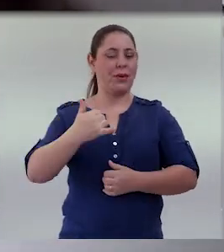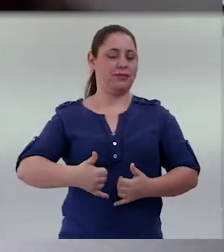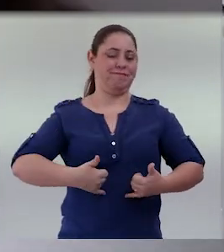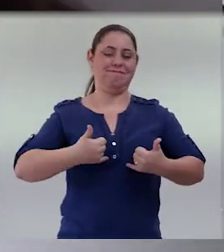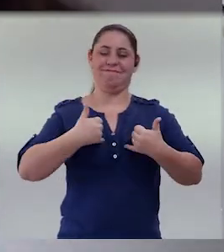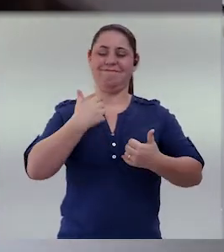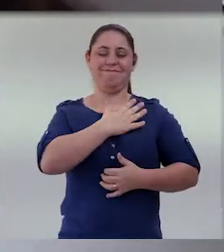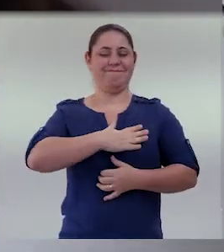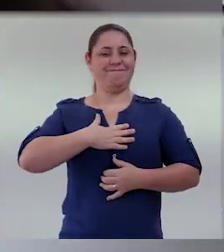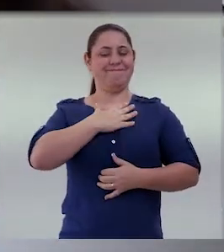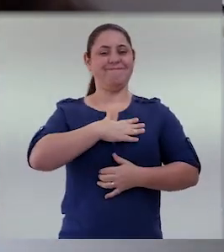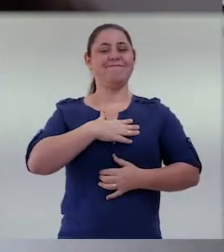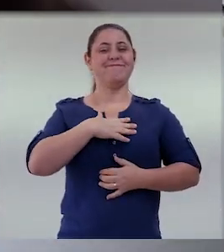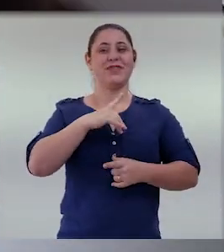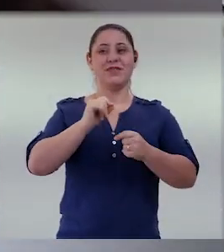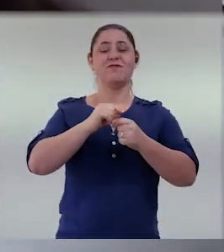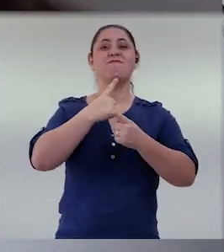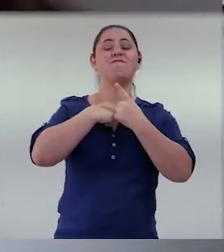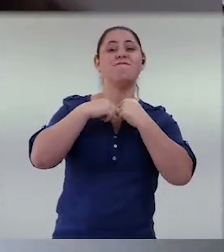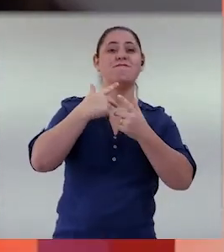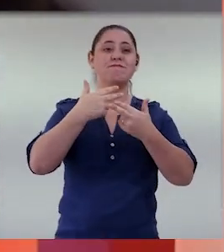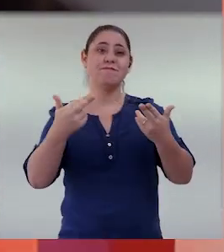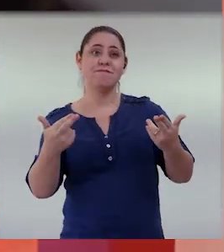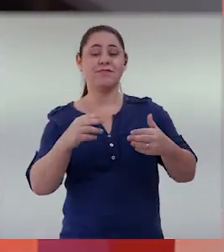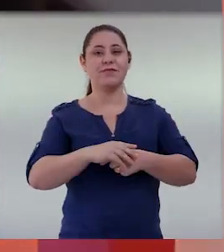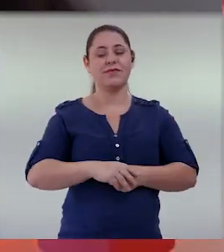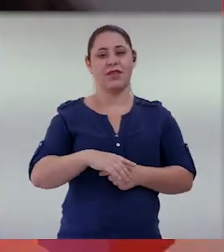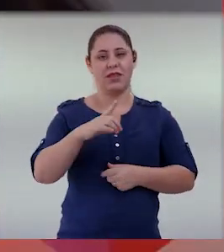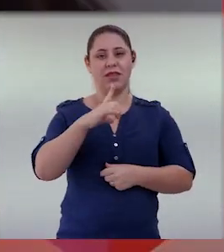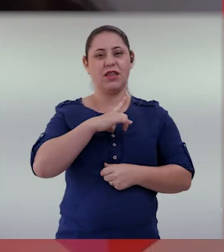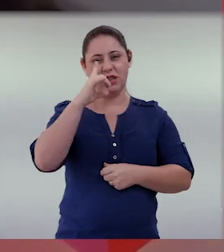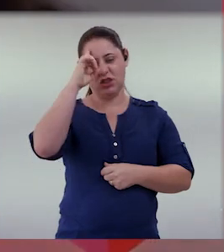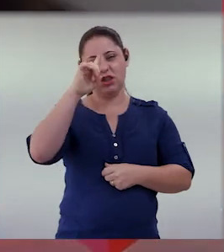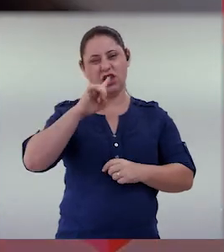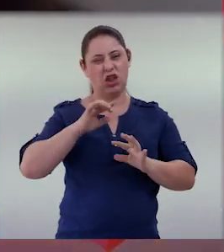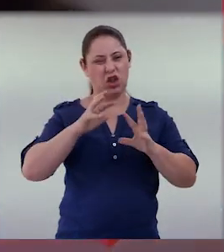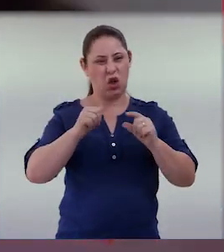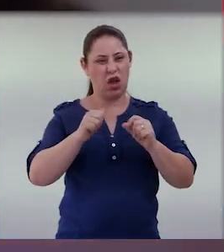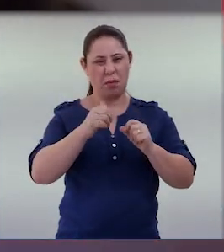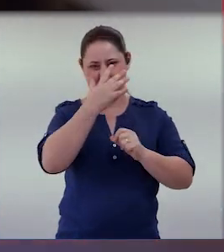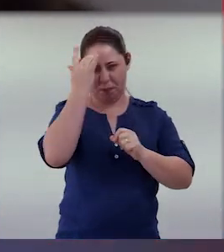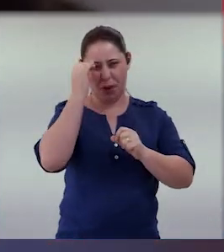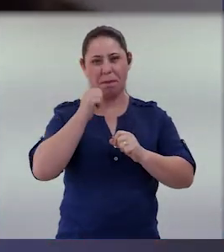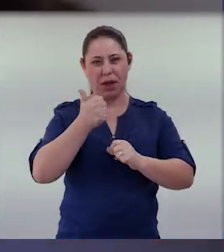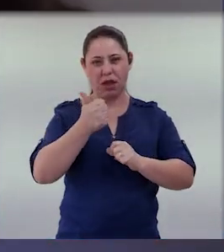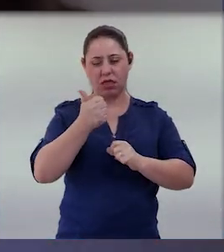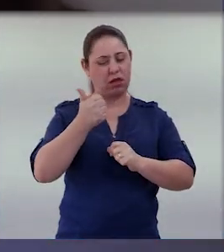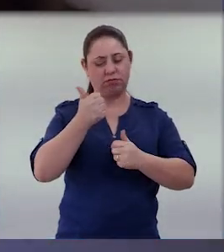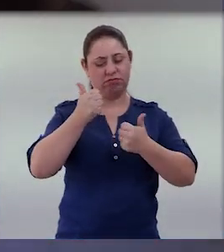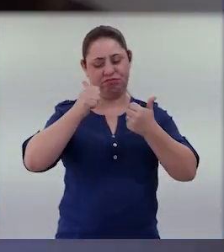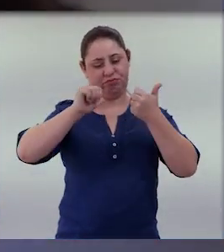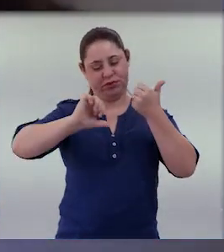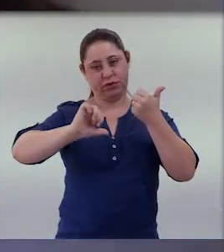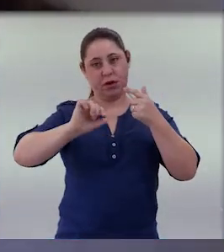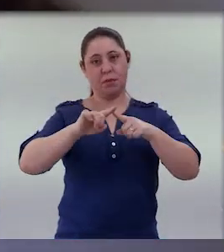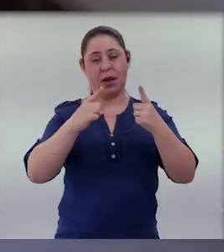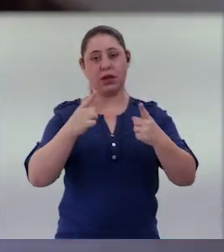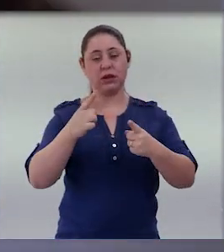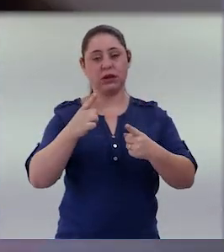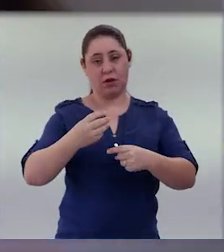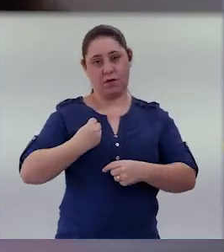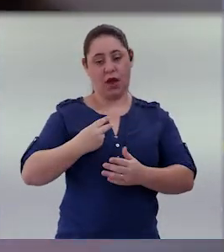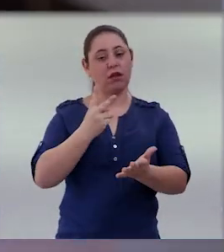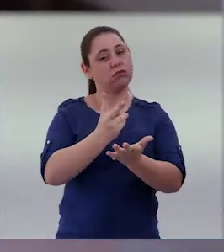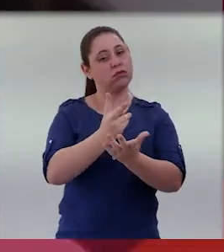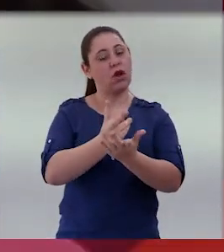automaticamente você volta a ter prazer, volta a ter ânimo, né? Tem dias que nem todo mundo tá bem, mas enfim, a